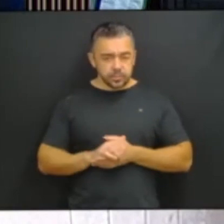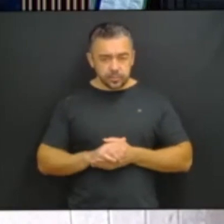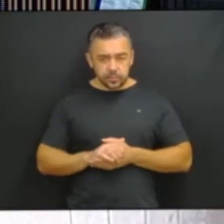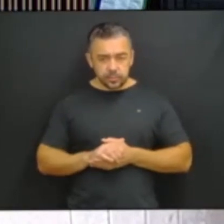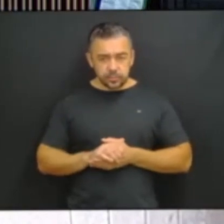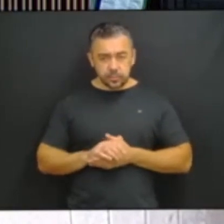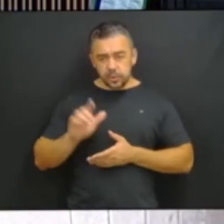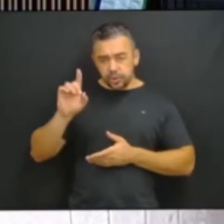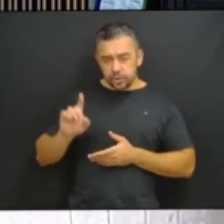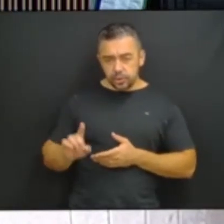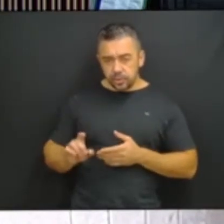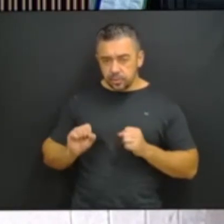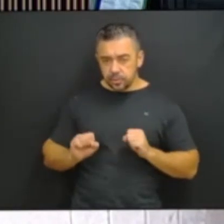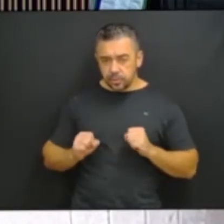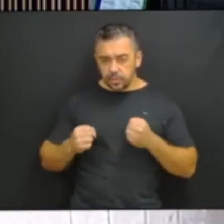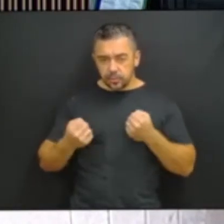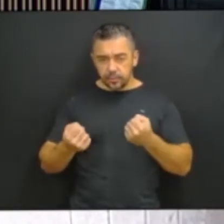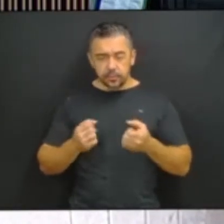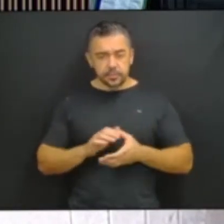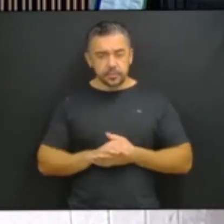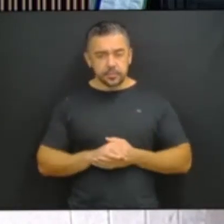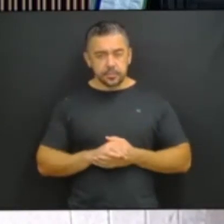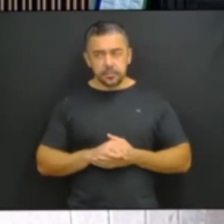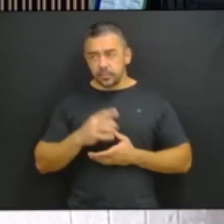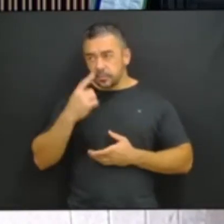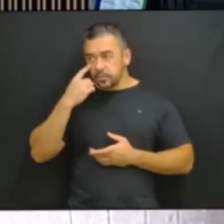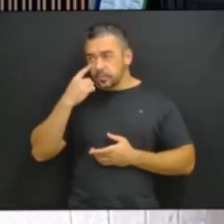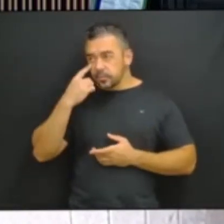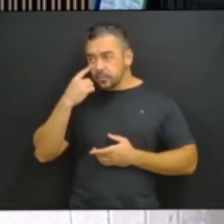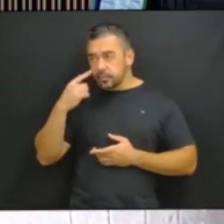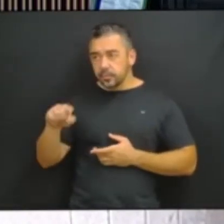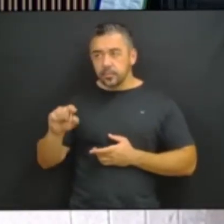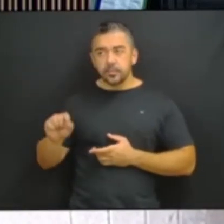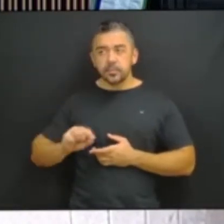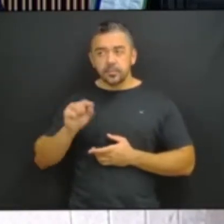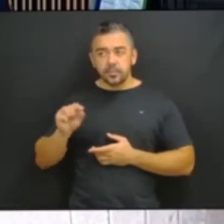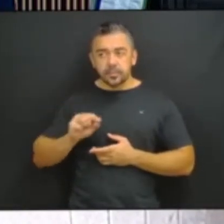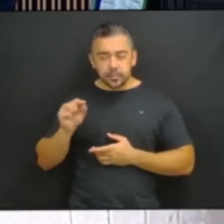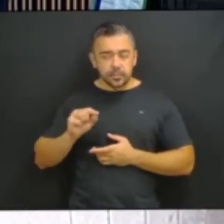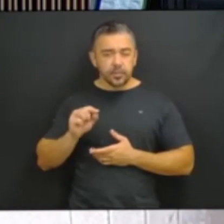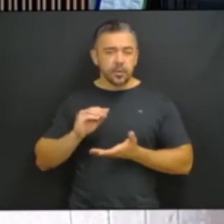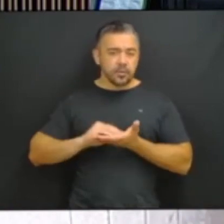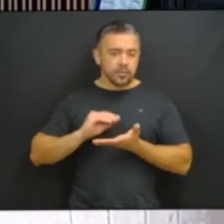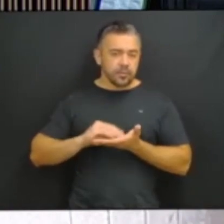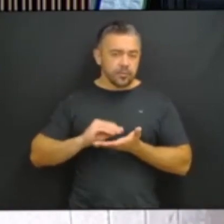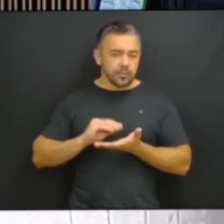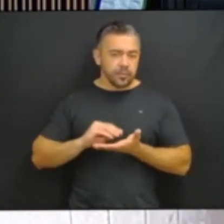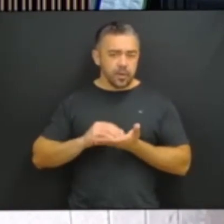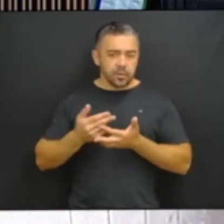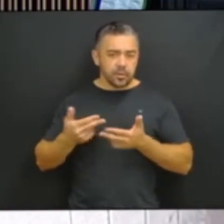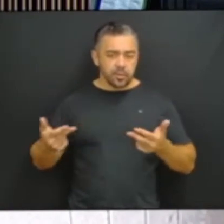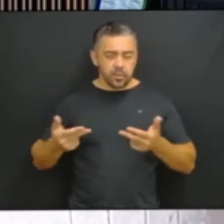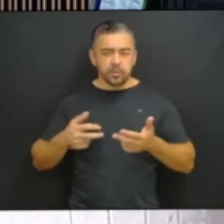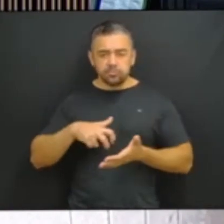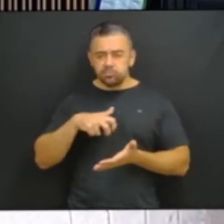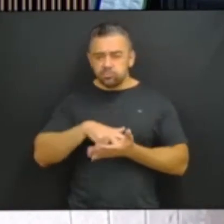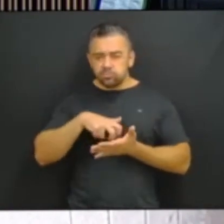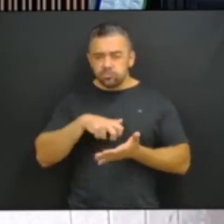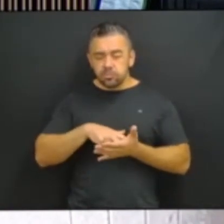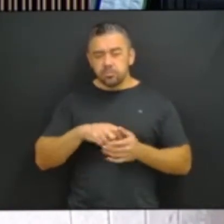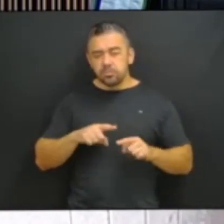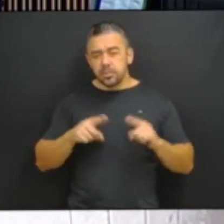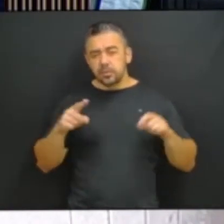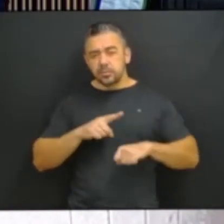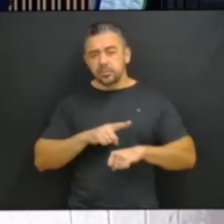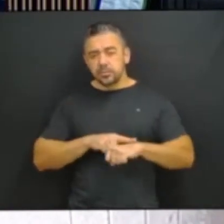direito à defesa o que a gente viu é uma série de impunidades mas o tempo